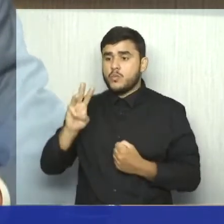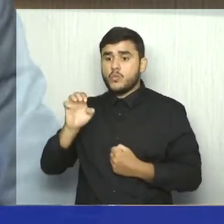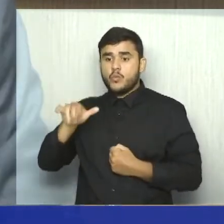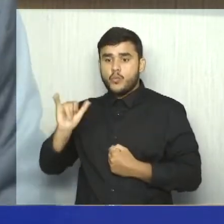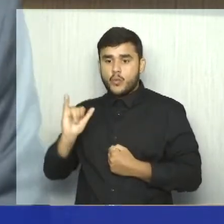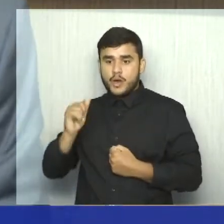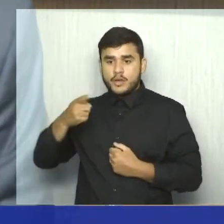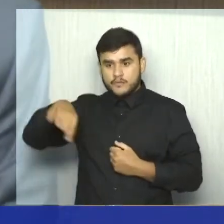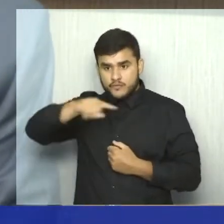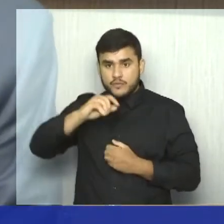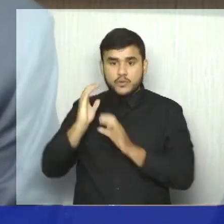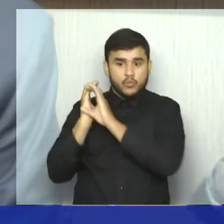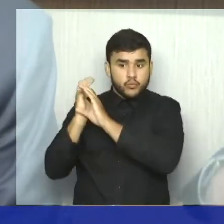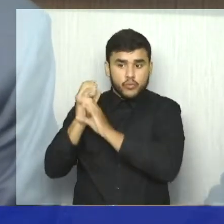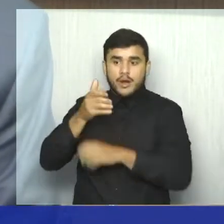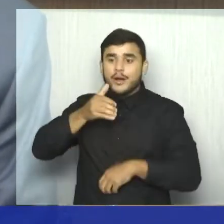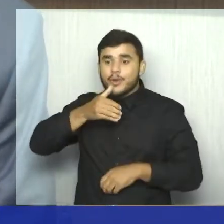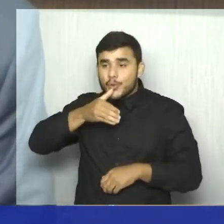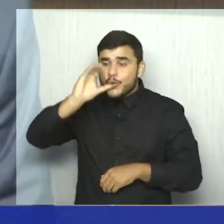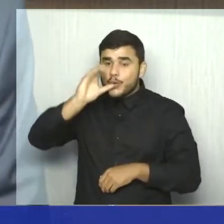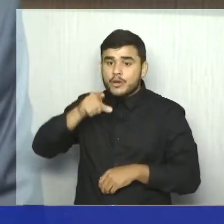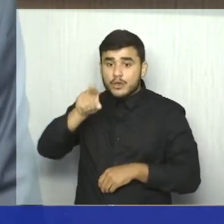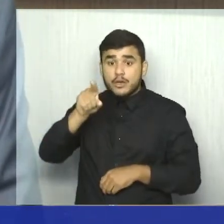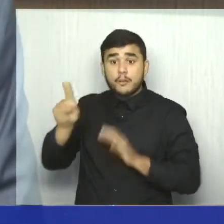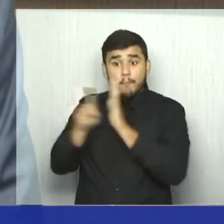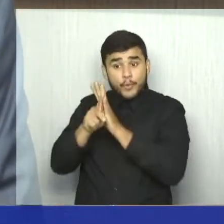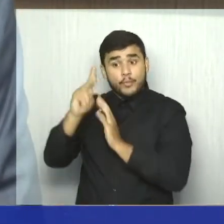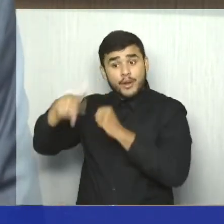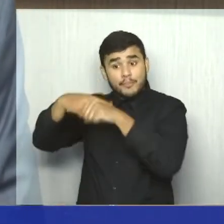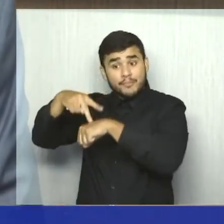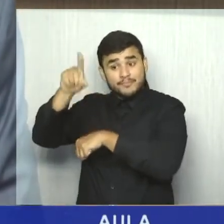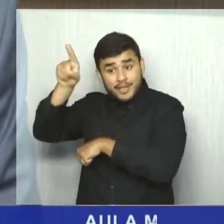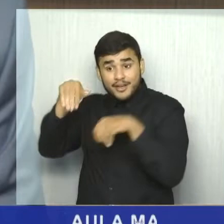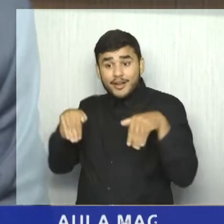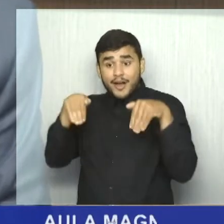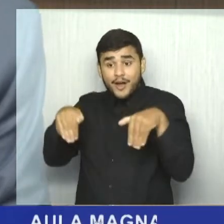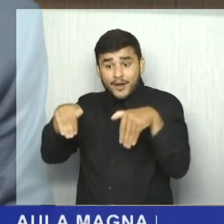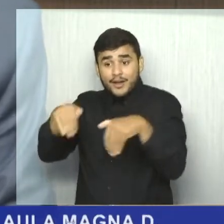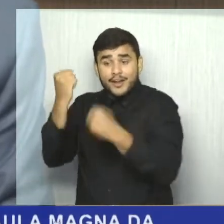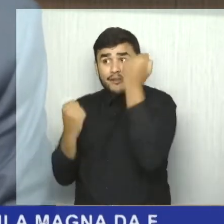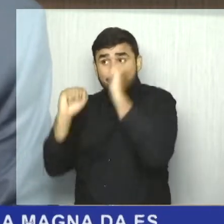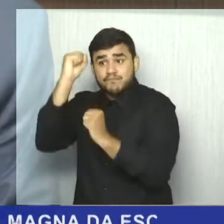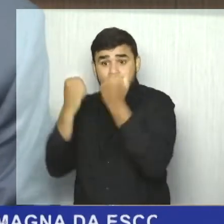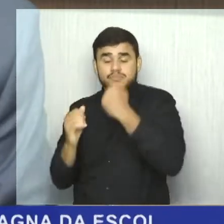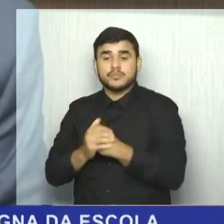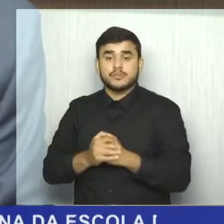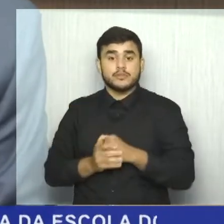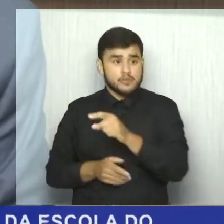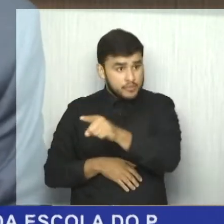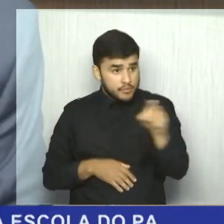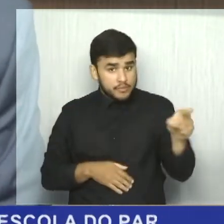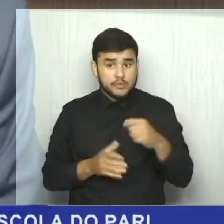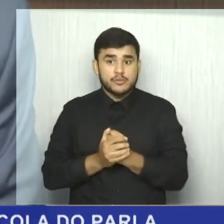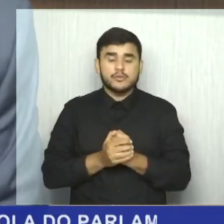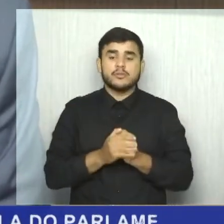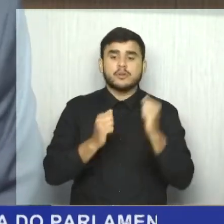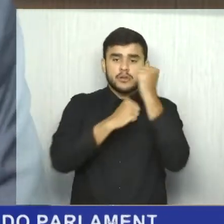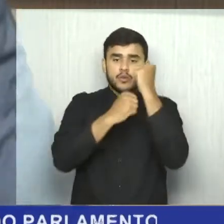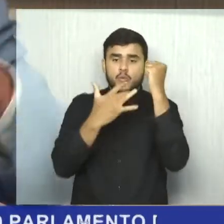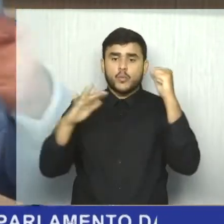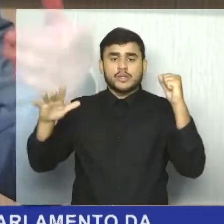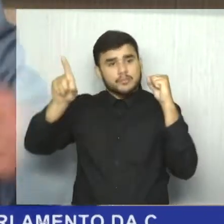aí, isso é tudo da indústria australiana. A gente está comprando aqui, vai aqui no Iguatemi, vai não sei